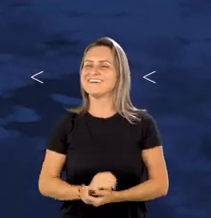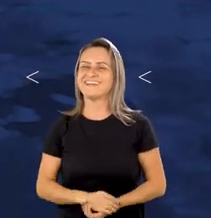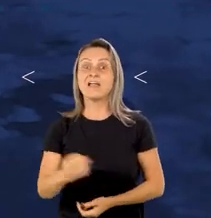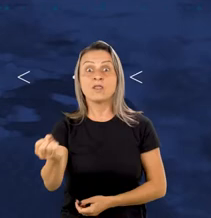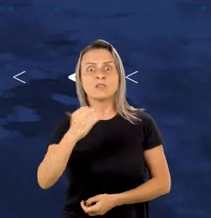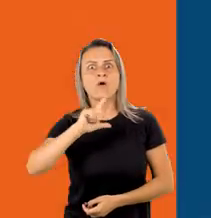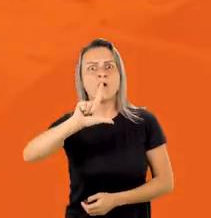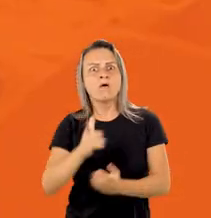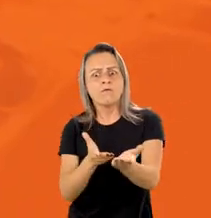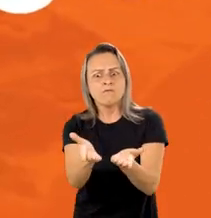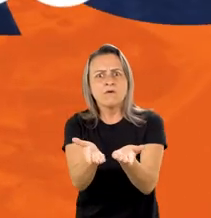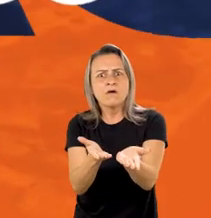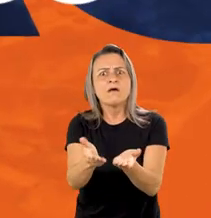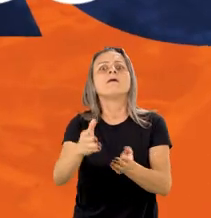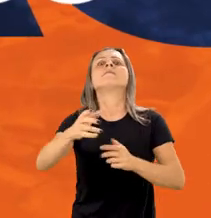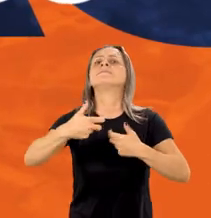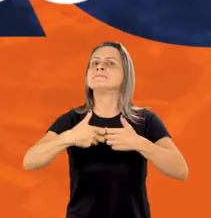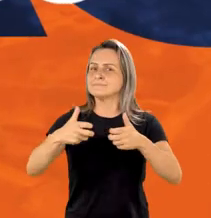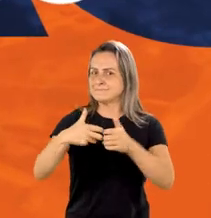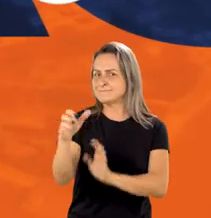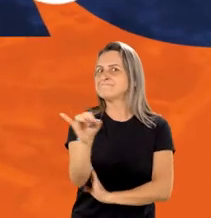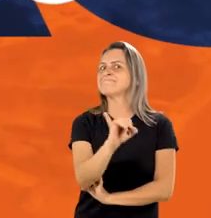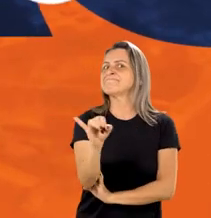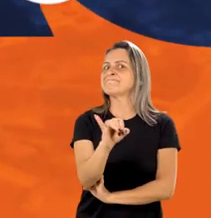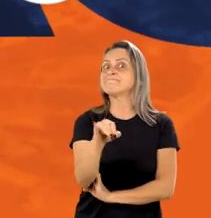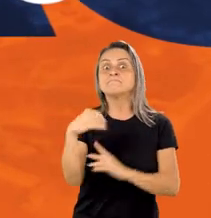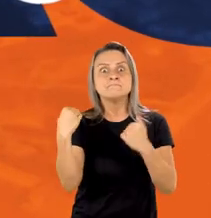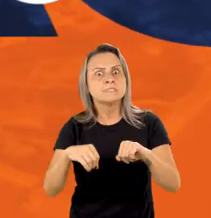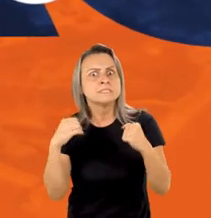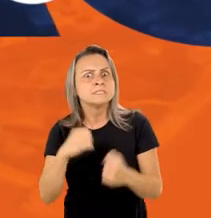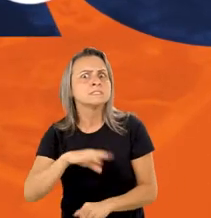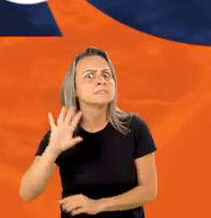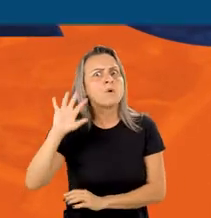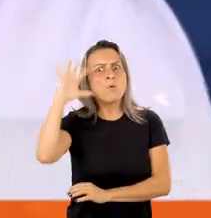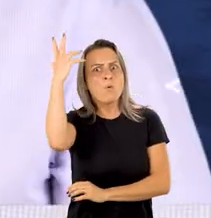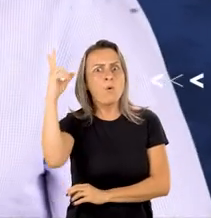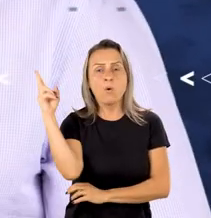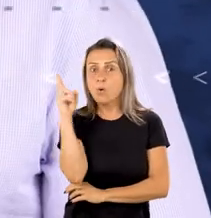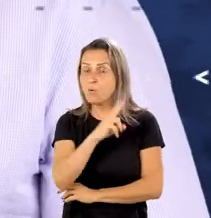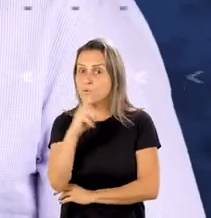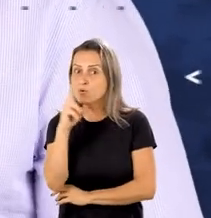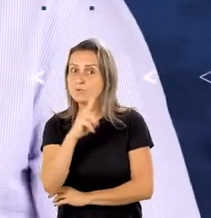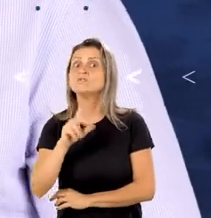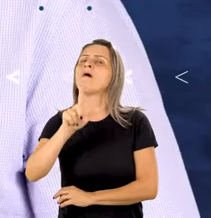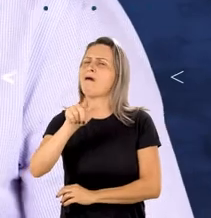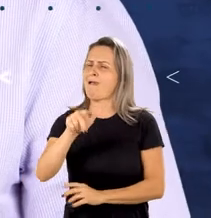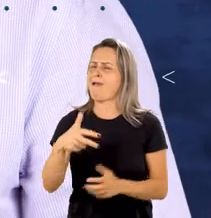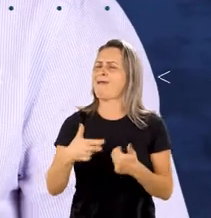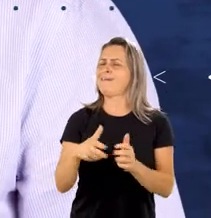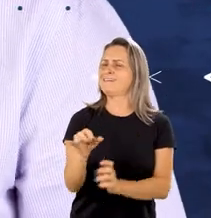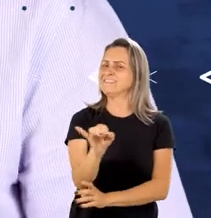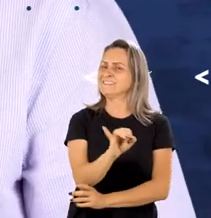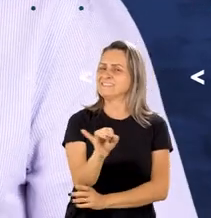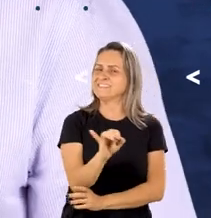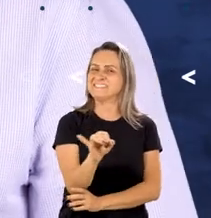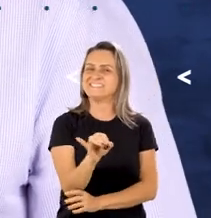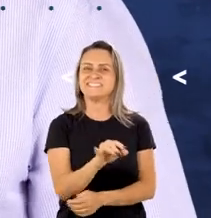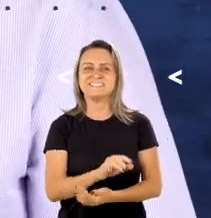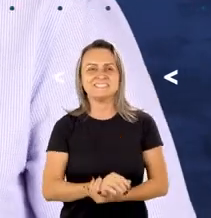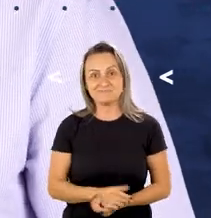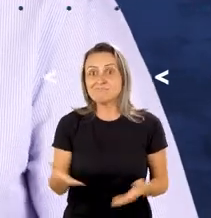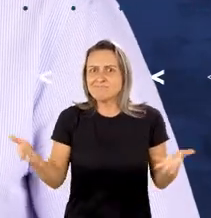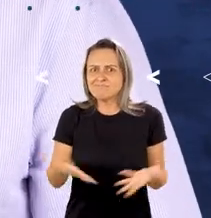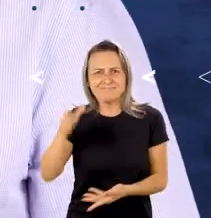empréstimos a juros zero. Nova licitação para o transporte público de Itajaí. Se tem algo que nós precisamos resolver com